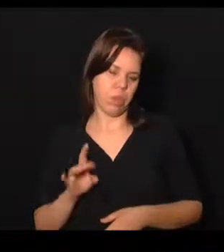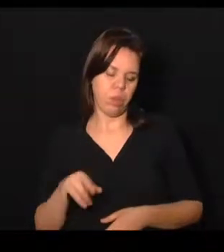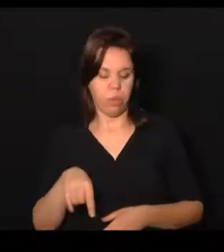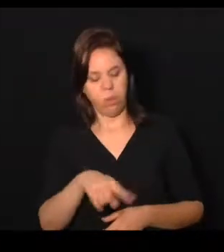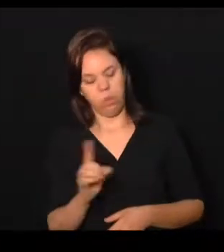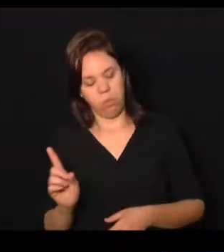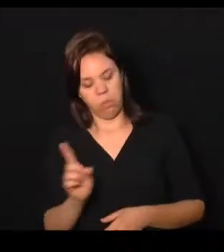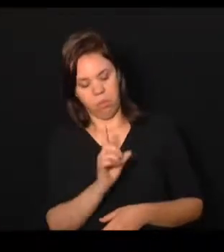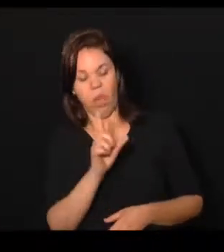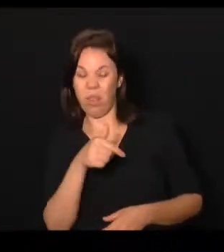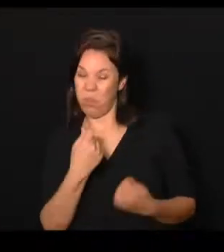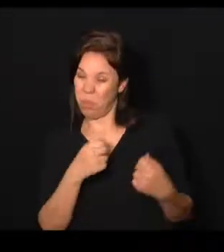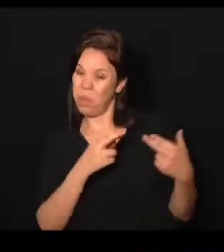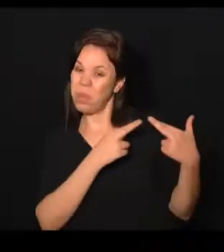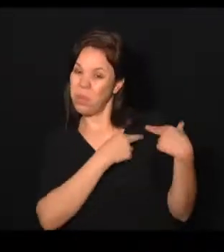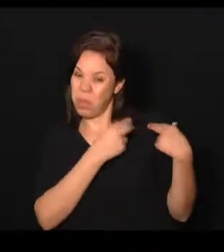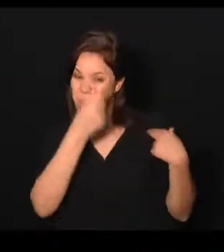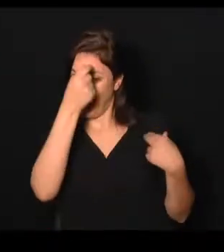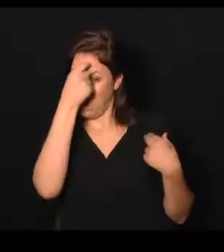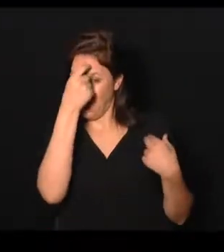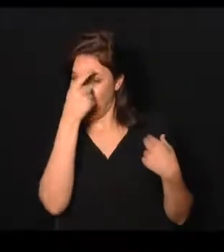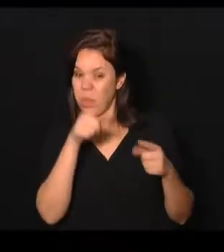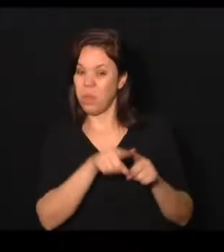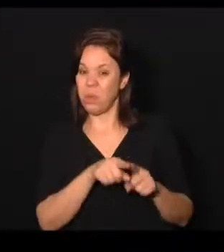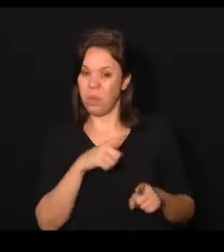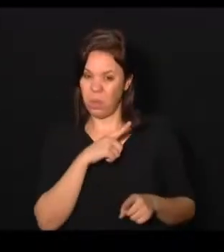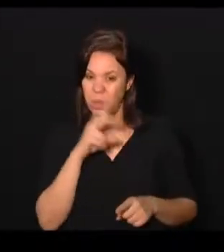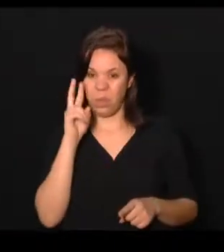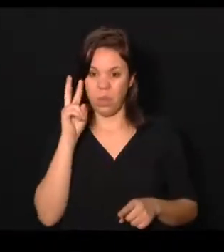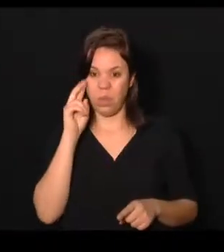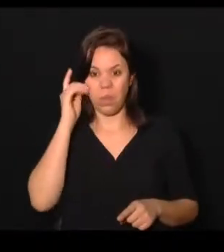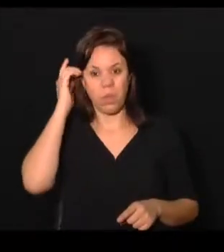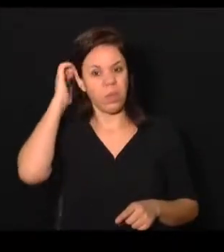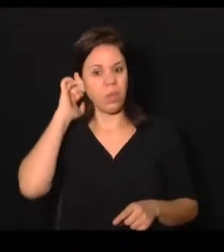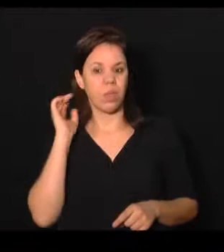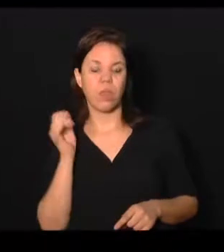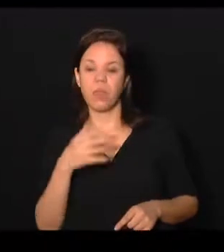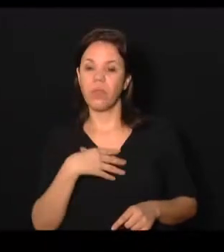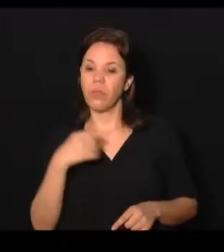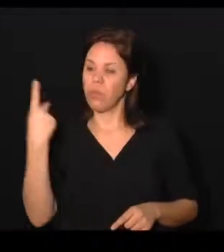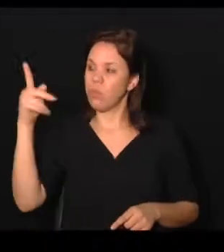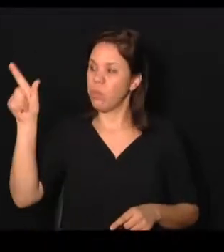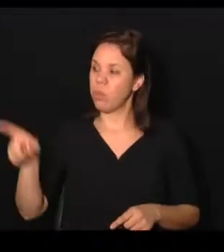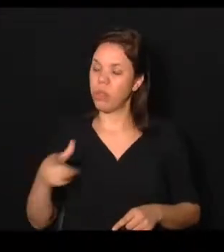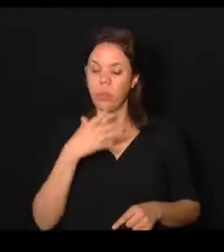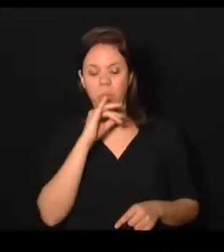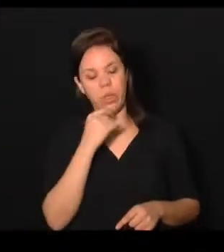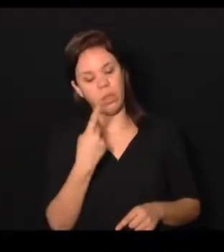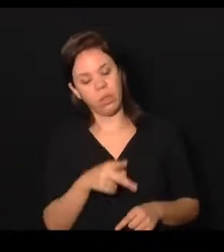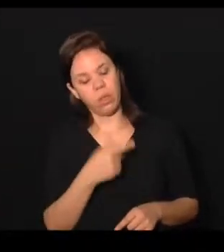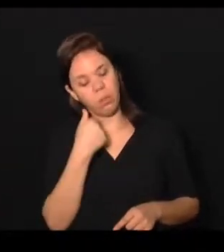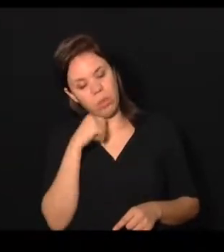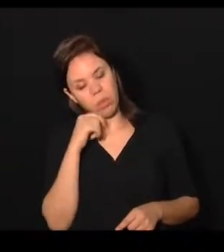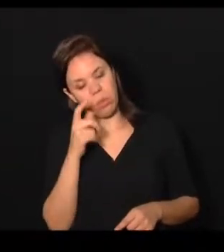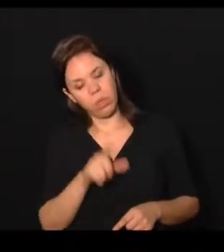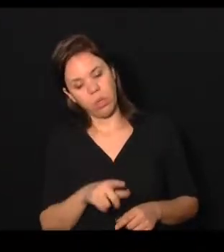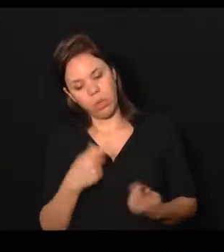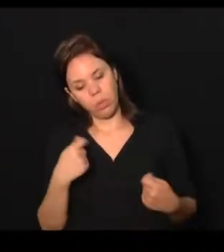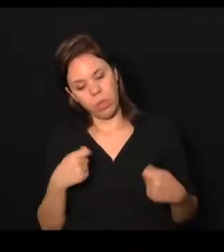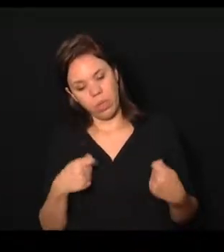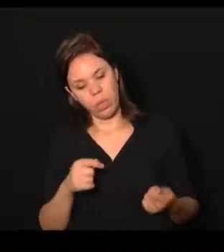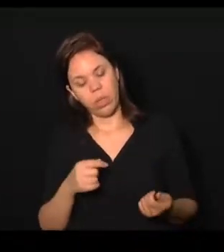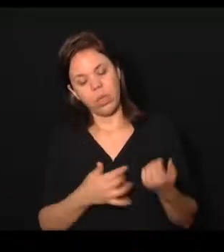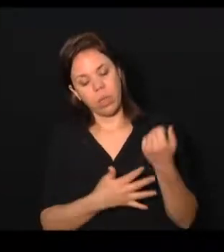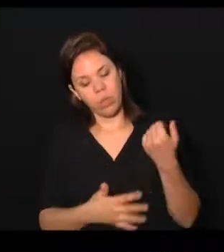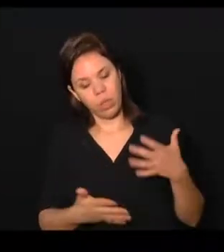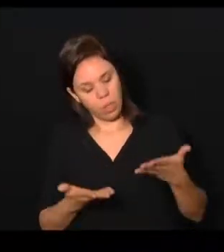até lá, é uma responsabilidade civil Sim. que você tem também. Você precisa lembrar que é o filho de alguém, o pai de alguém, a mãe de alguém, o irmão de